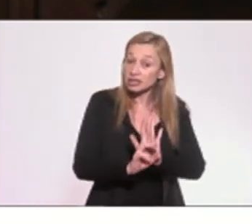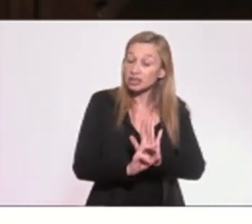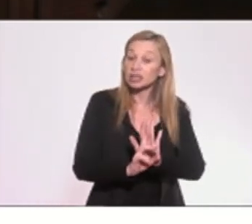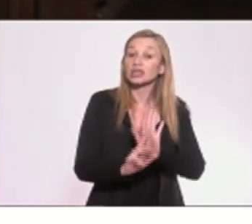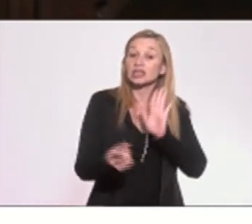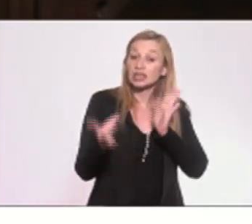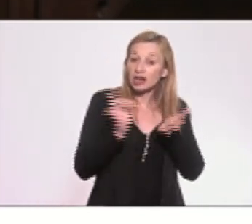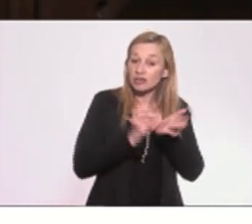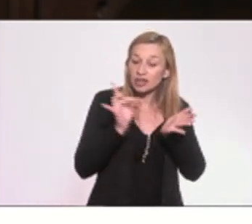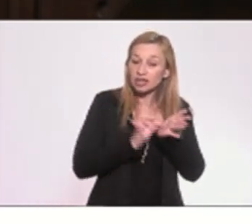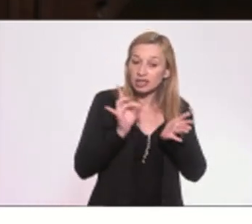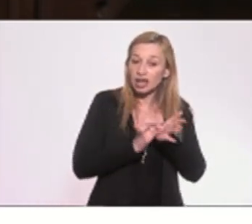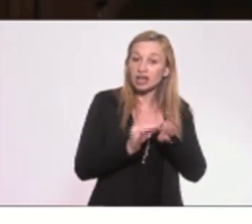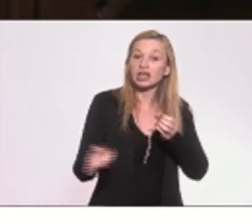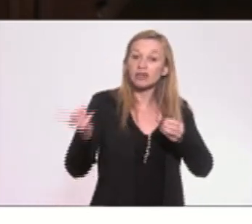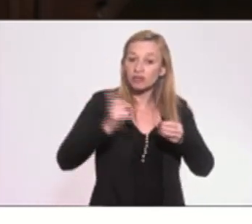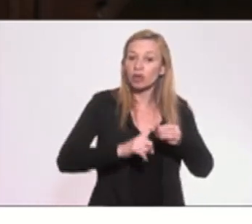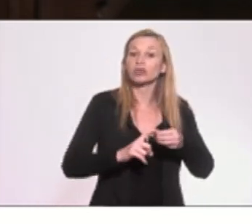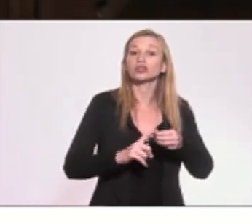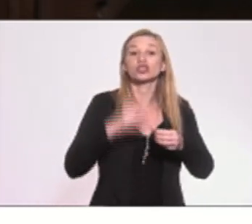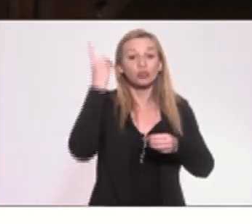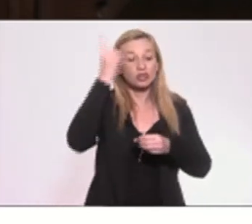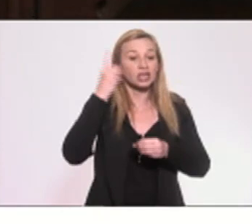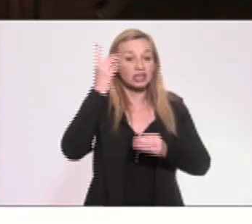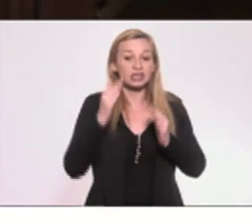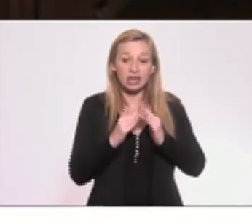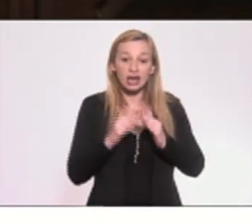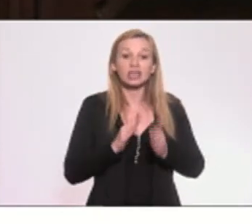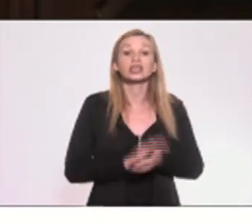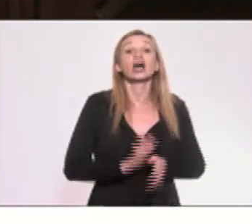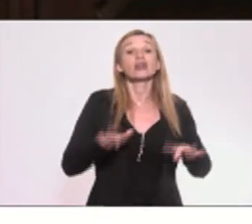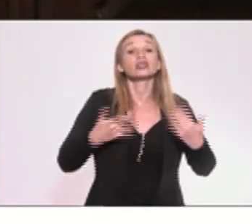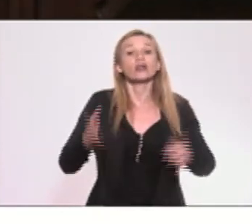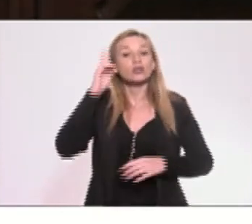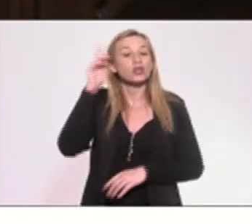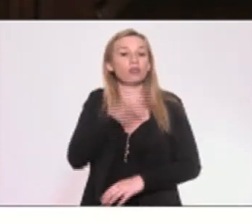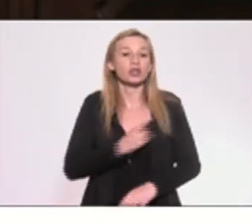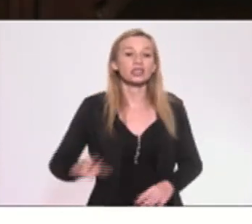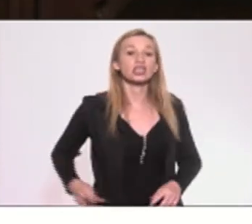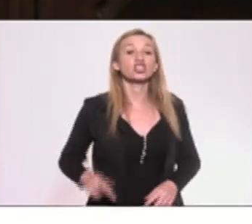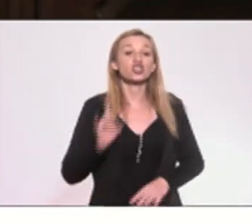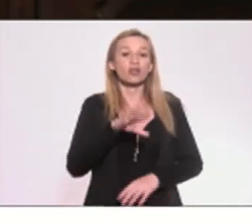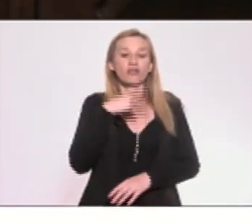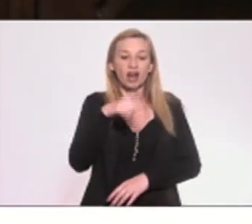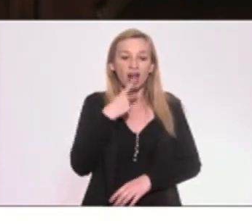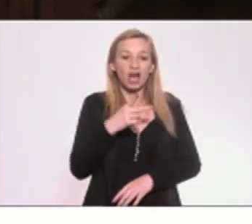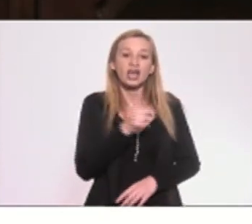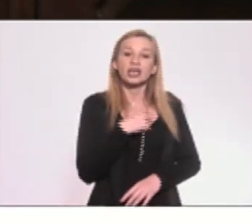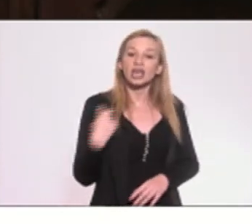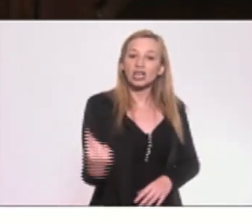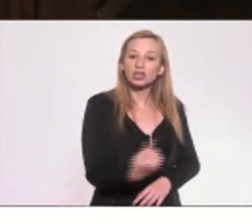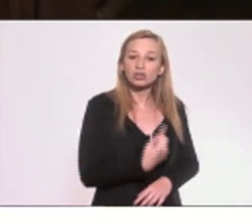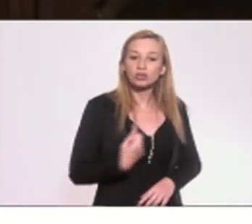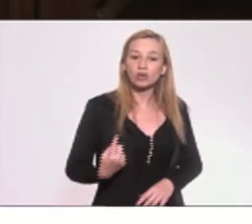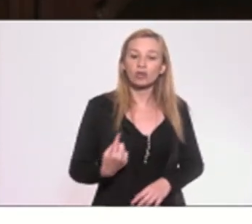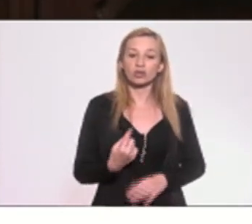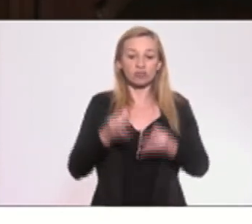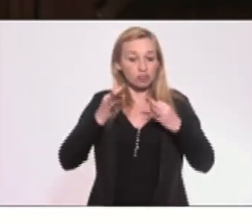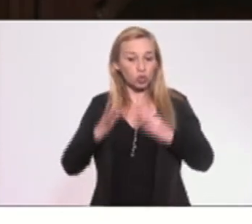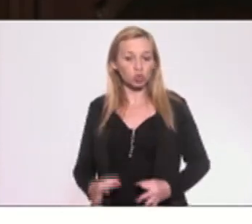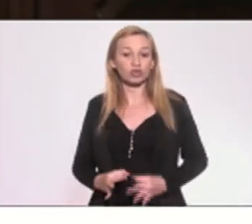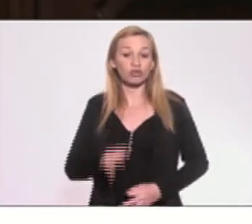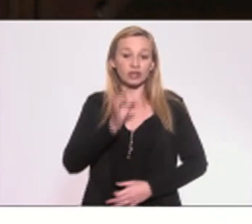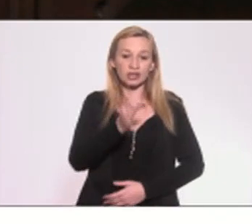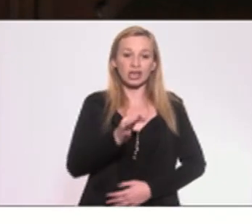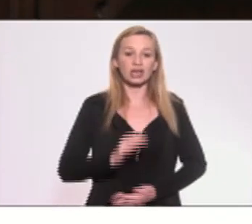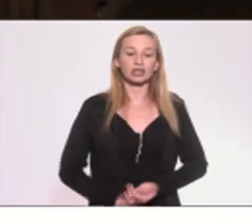verdade, o retorno desses deputados a essa casa. Então, senhor presidente, só ressaltar que a nossa postura foi coerente